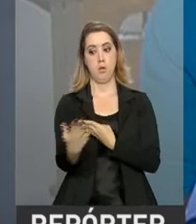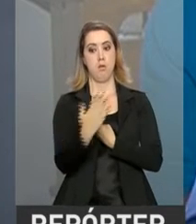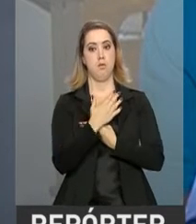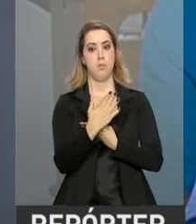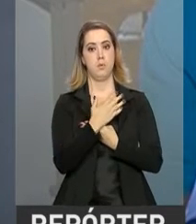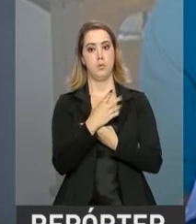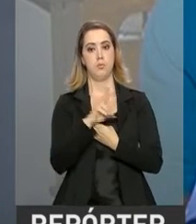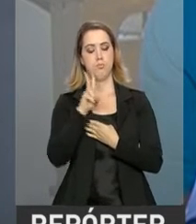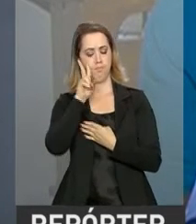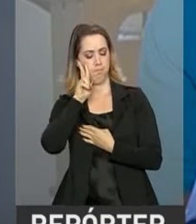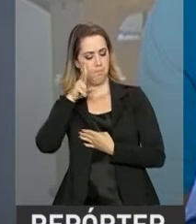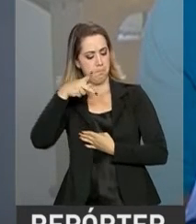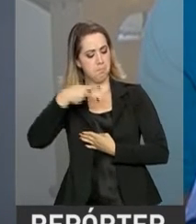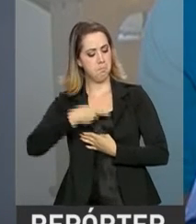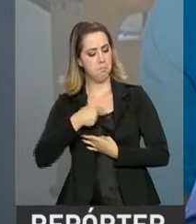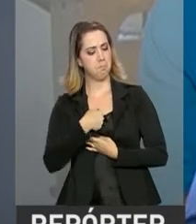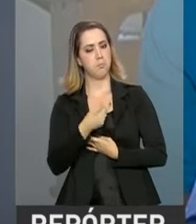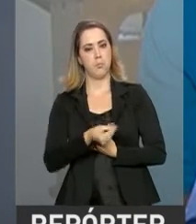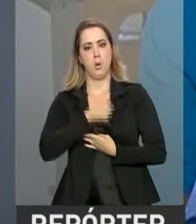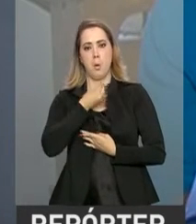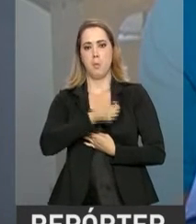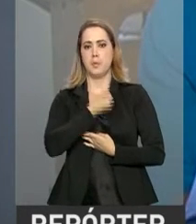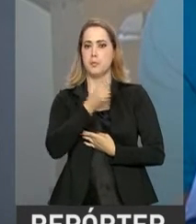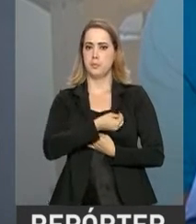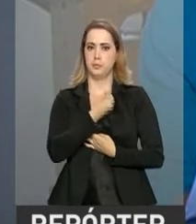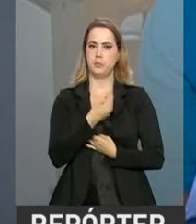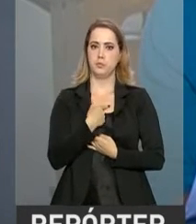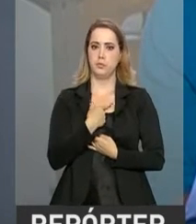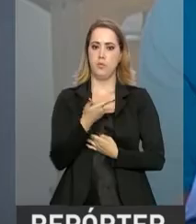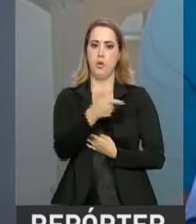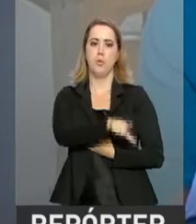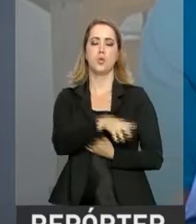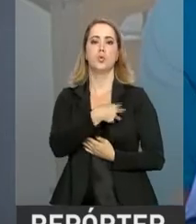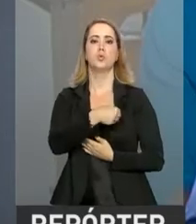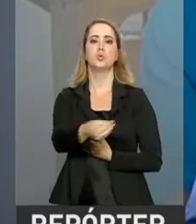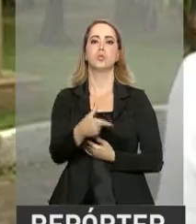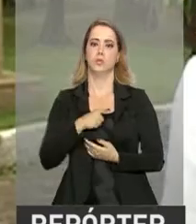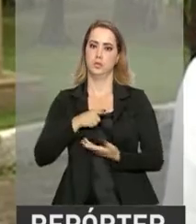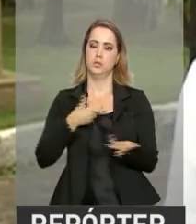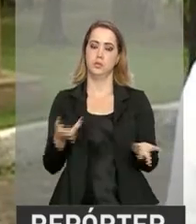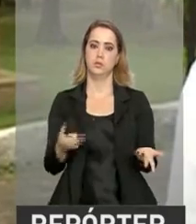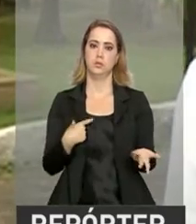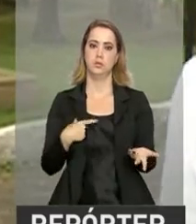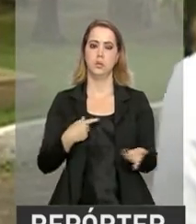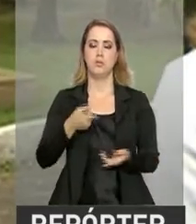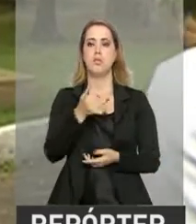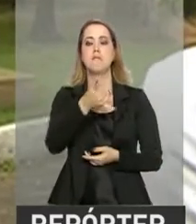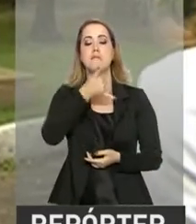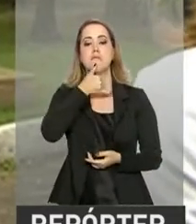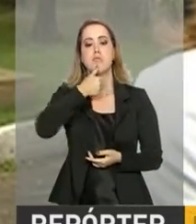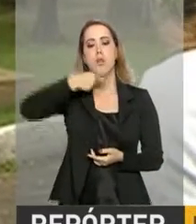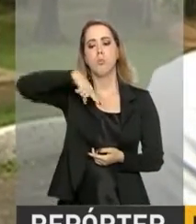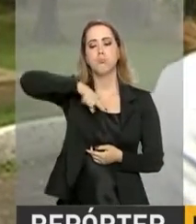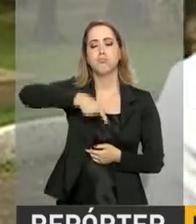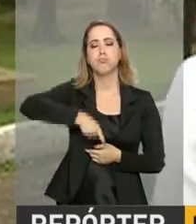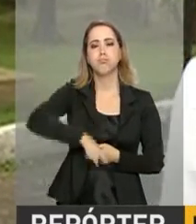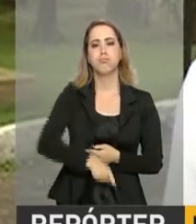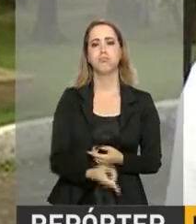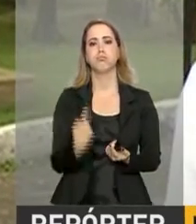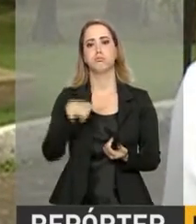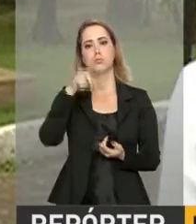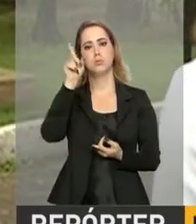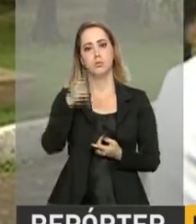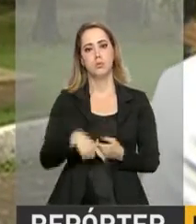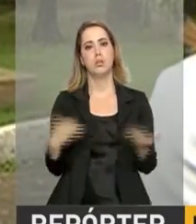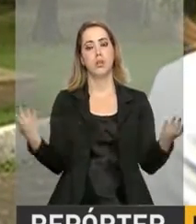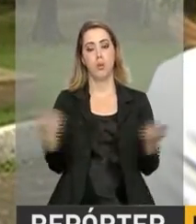para mim, para minha vida, para os meus outros filhos. A depressão é a nomenclatura utilizada para uma doença